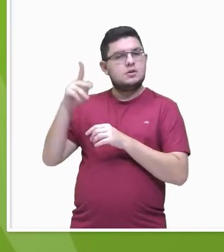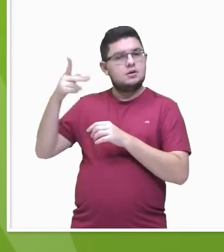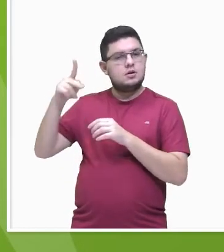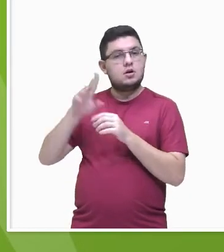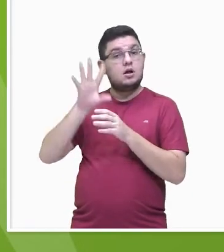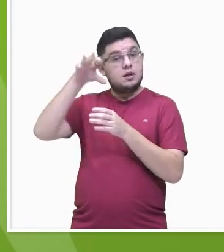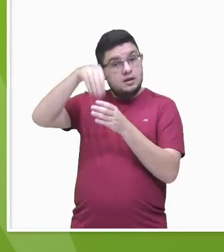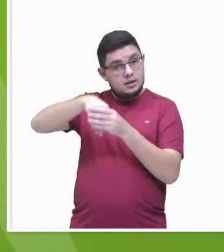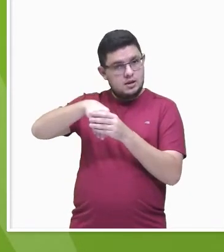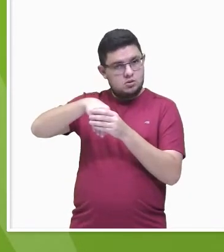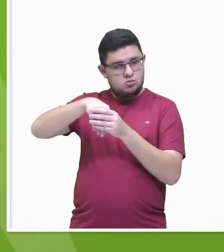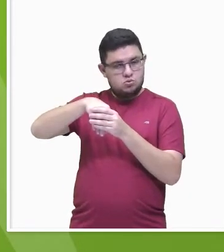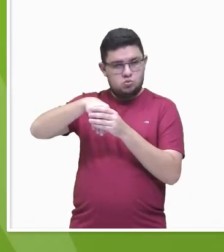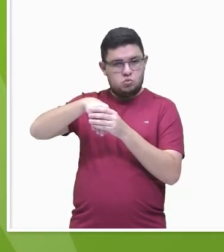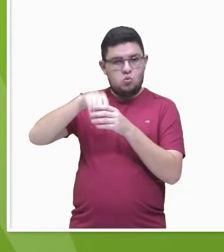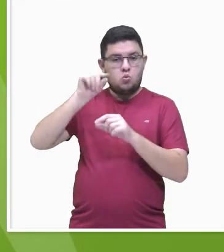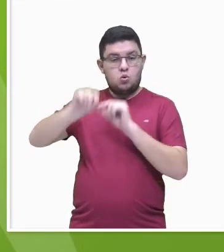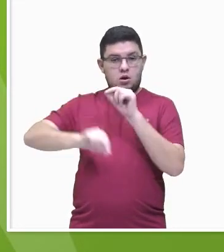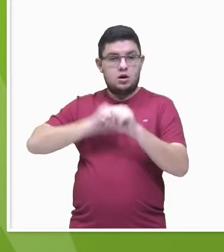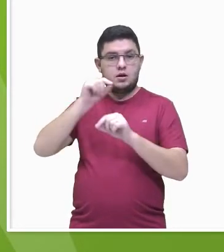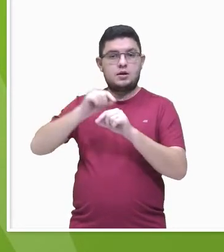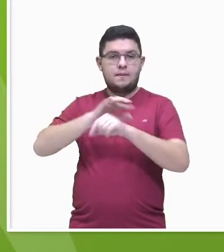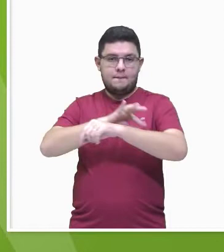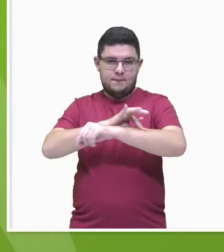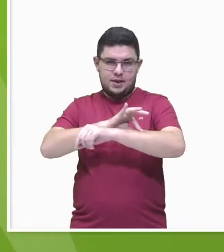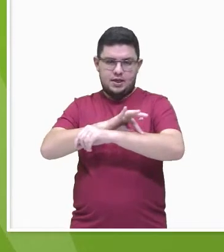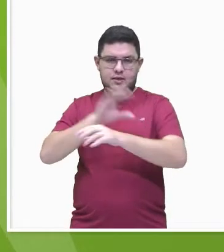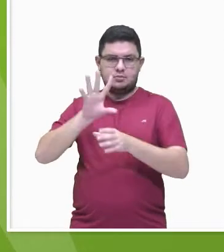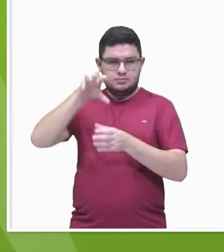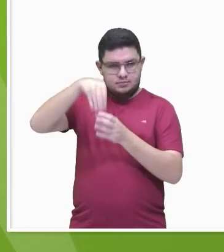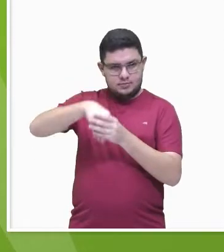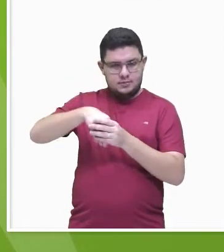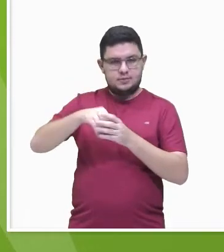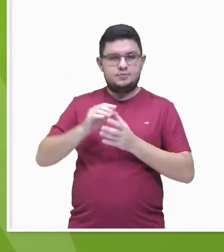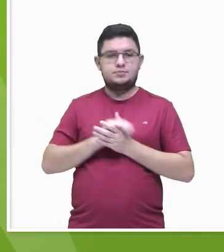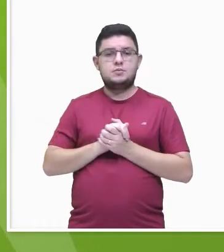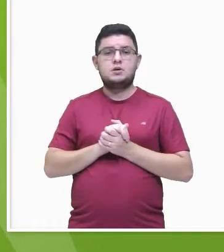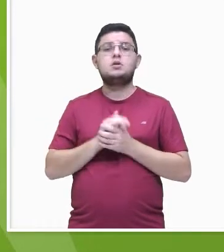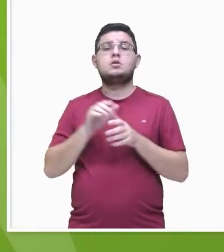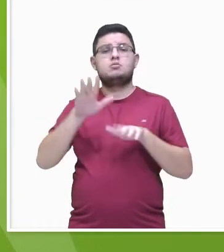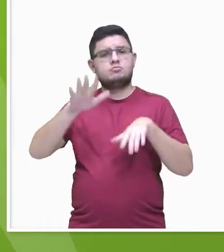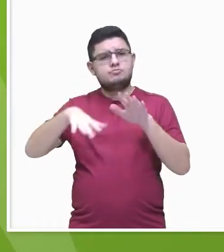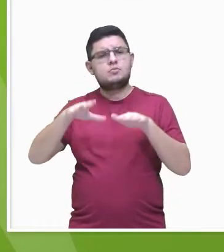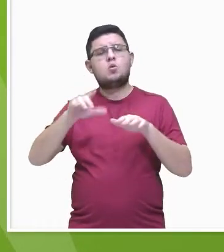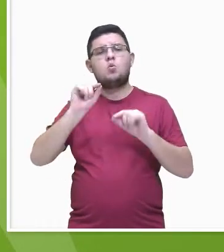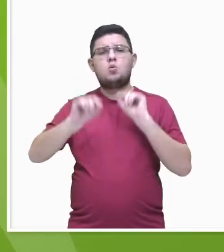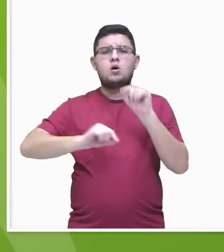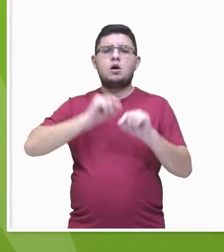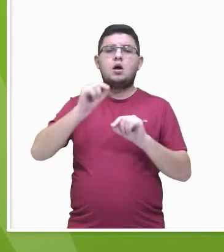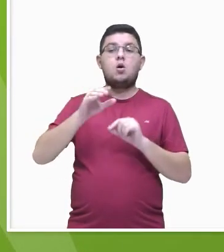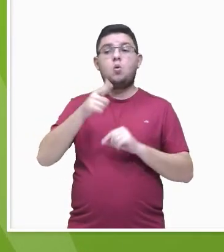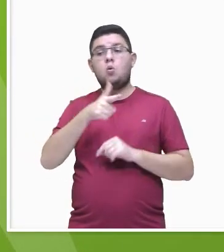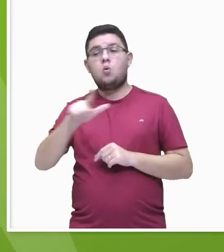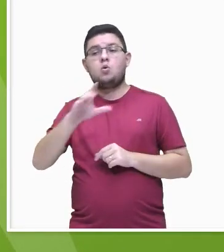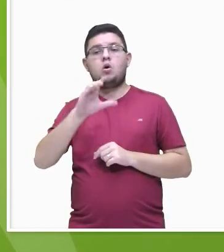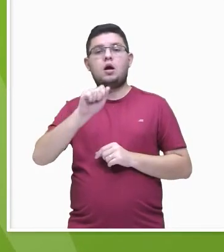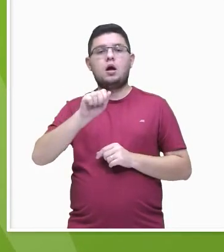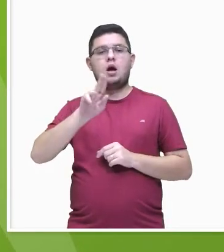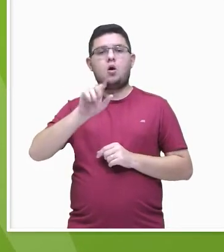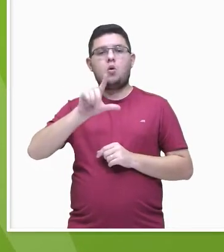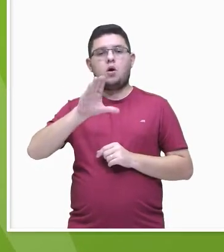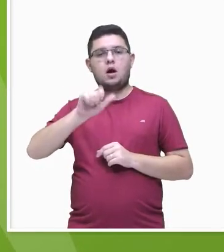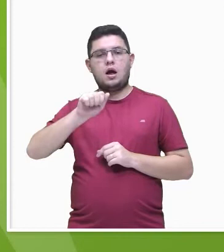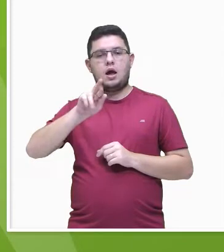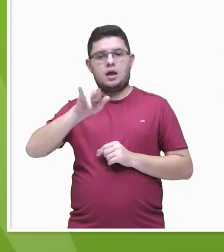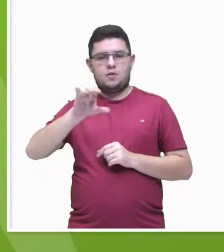por dentro da sua pele, tá? E é um esqueleto calcário, muitas vezes provido de espinhos